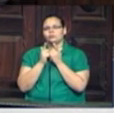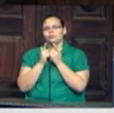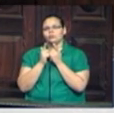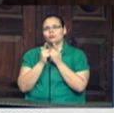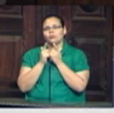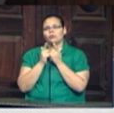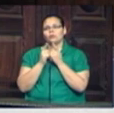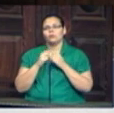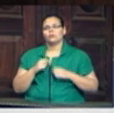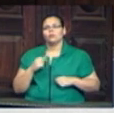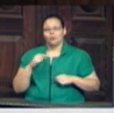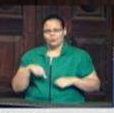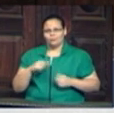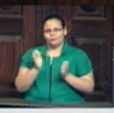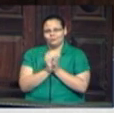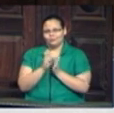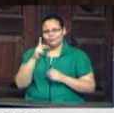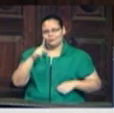Bancada do PDT,